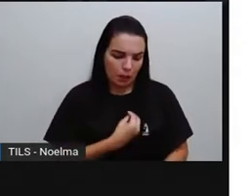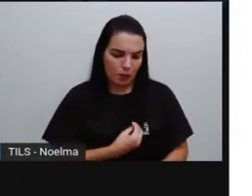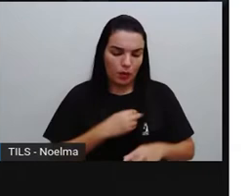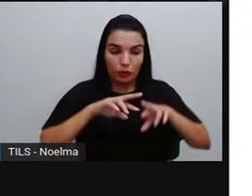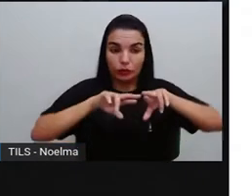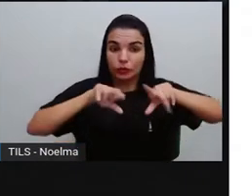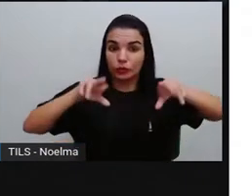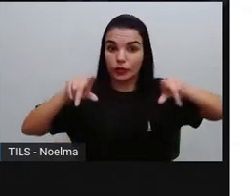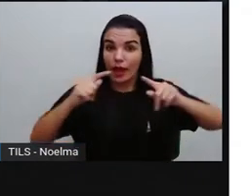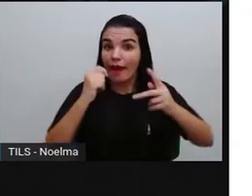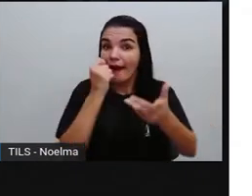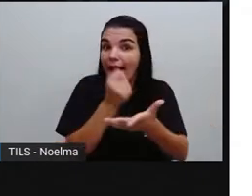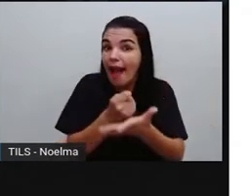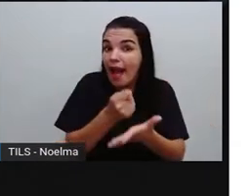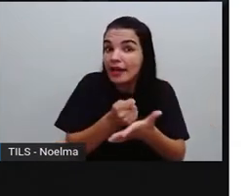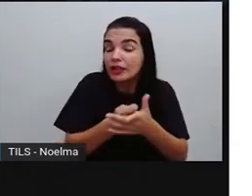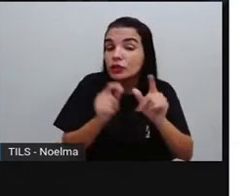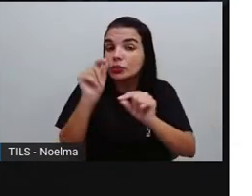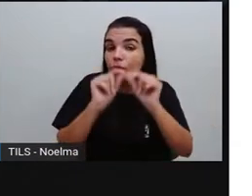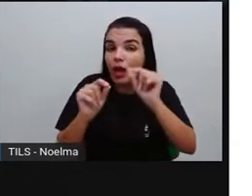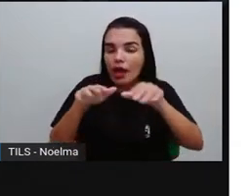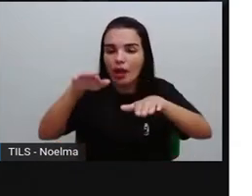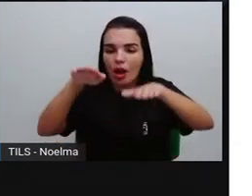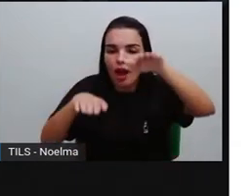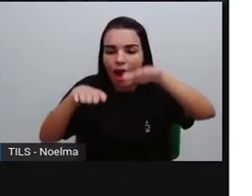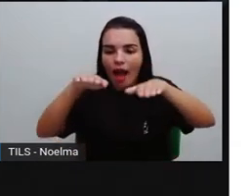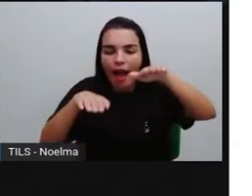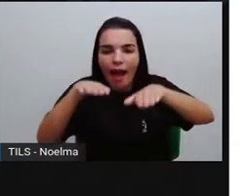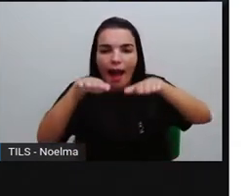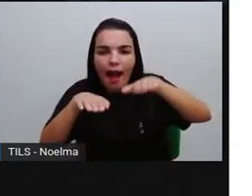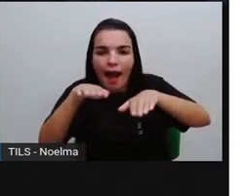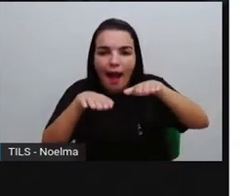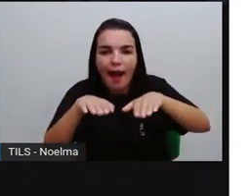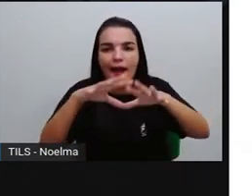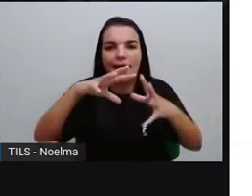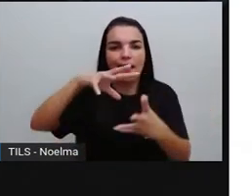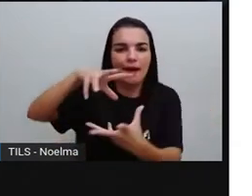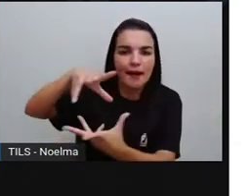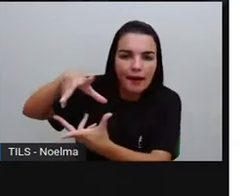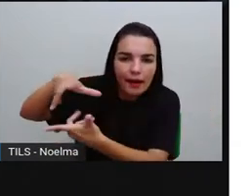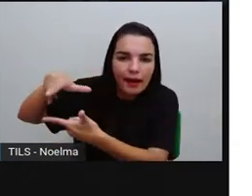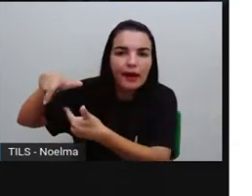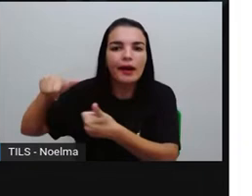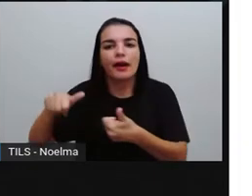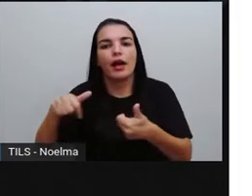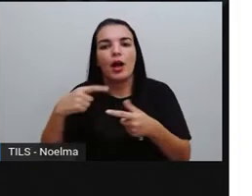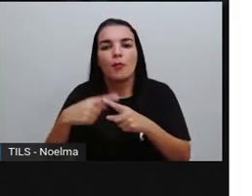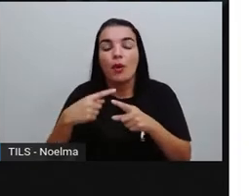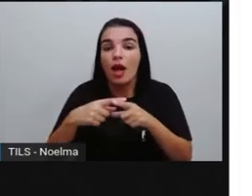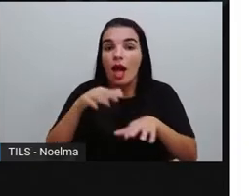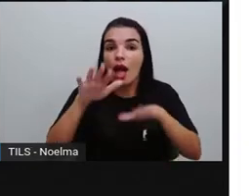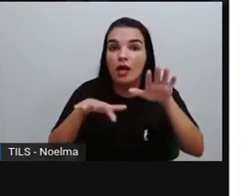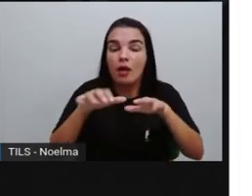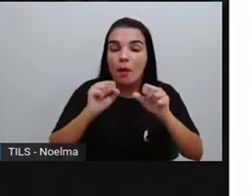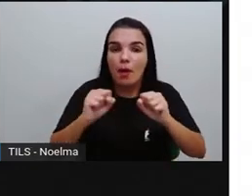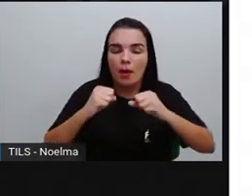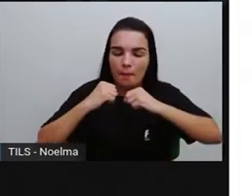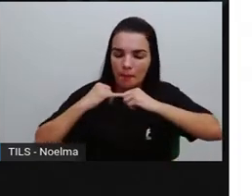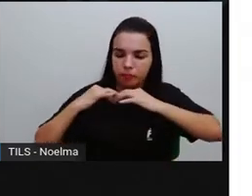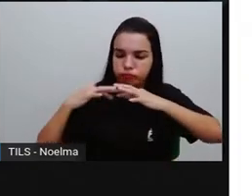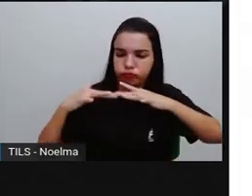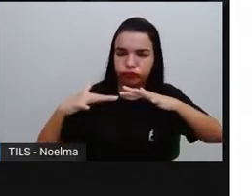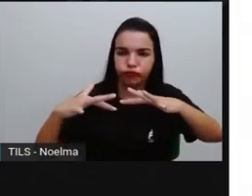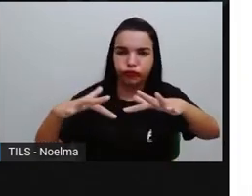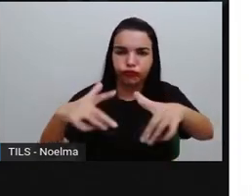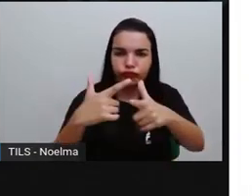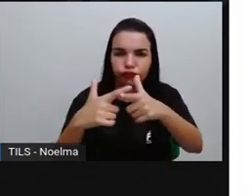equilíbrio do planeta, permitindo, por exemplo, que pragas não se proliferem no ambiente e que não ocorra